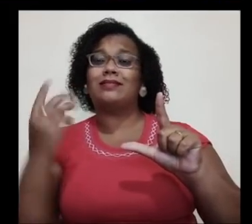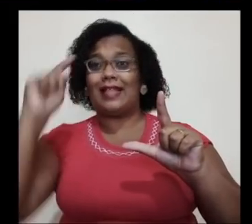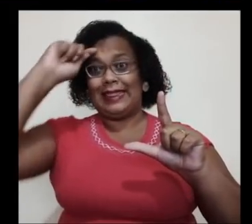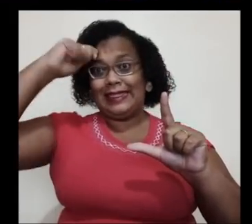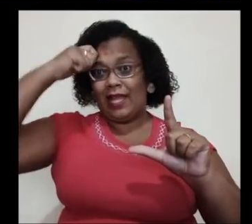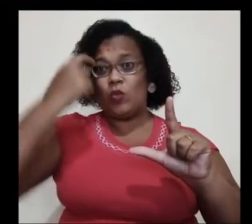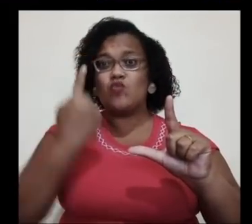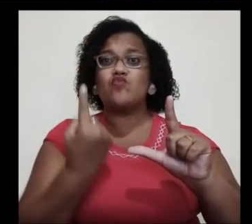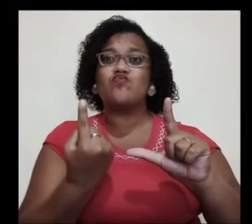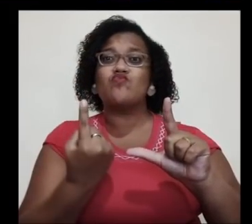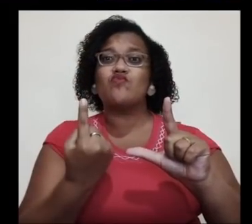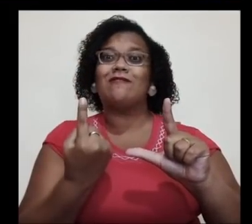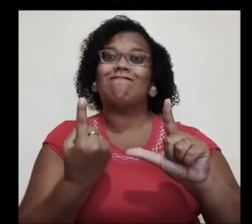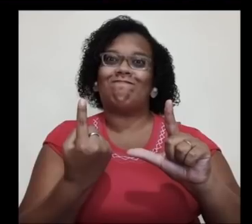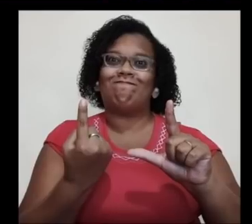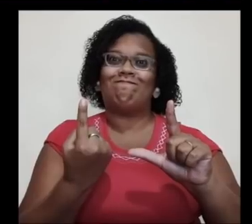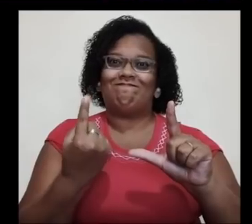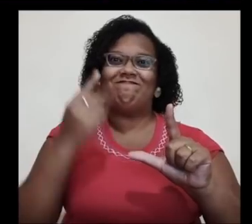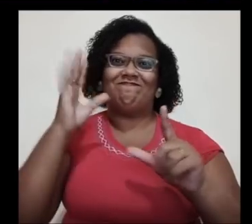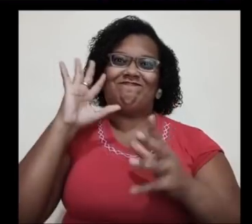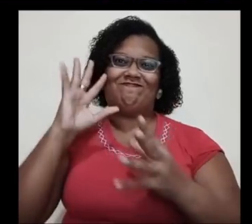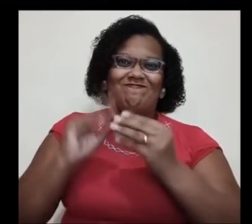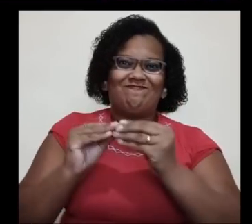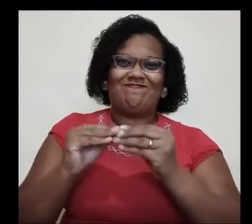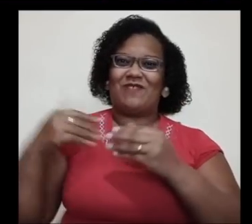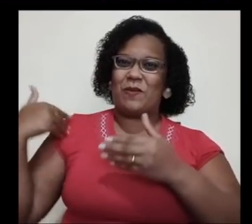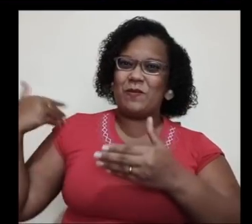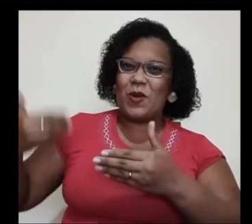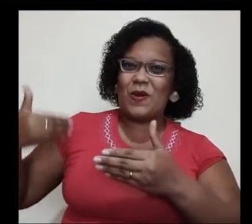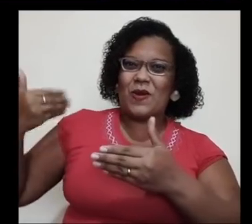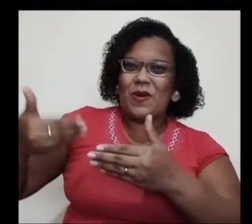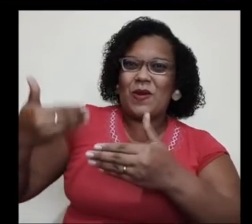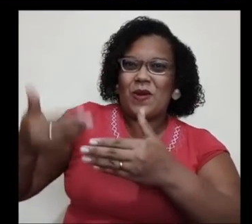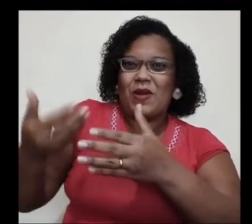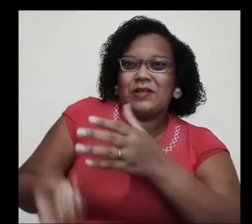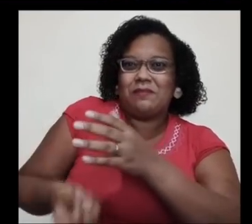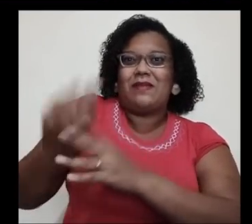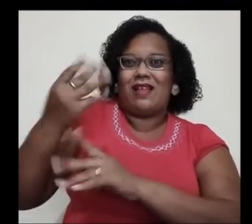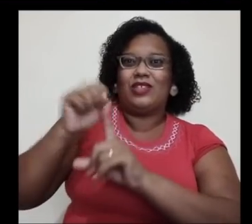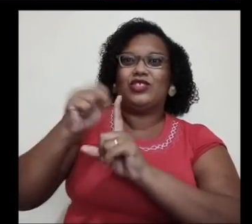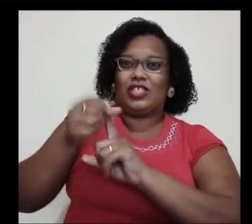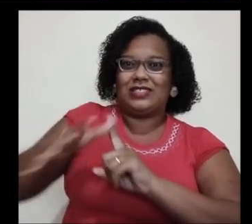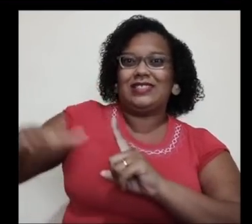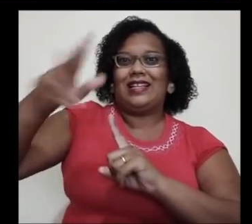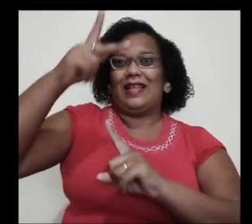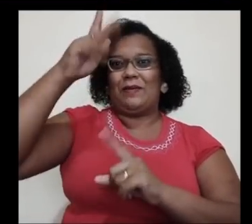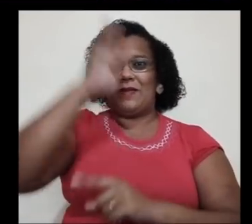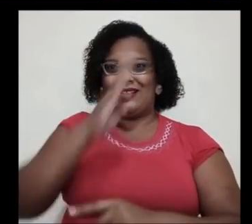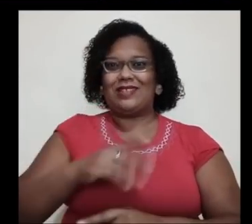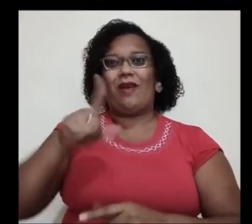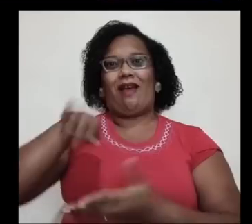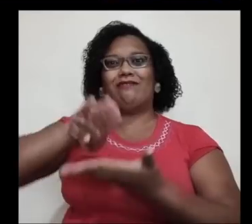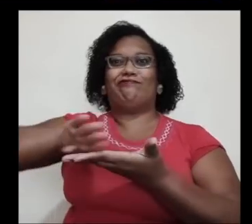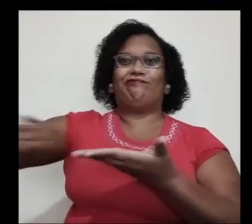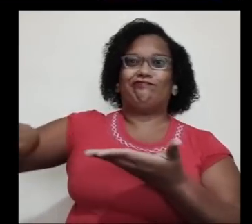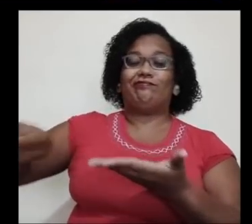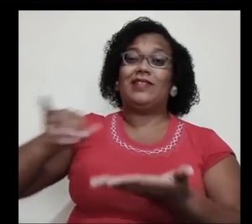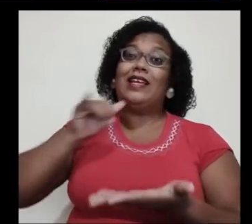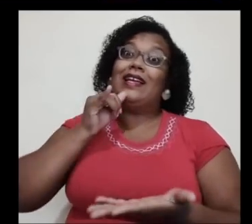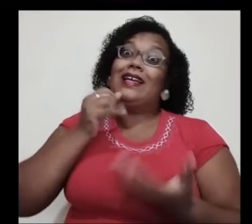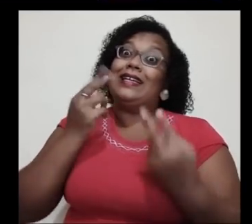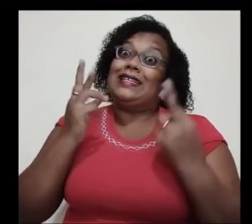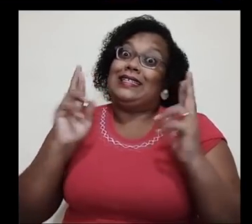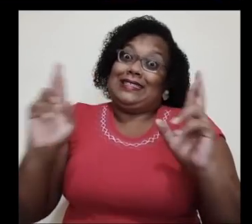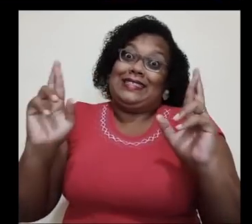o processo de formação da sociedade brasileira era excludente. Felizmente estamos mudando, mas devemos mudar mais e com